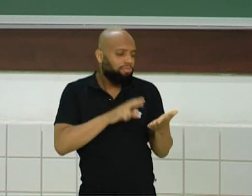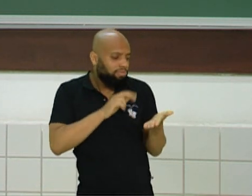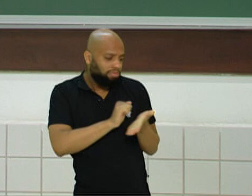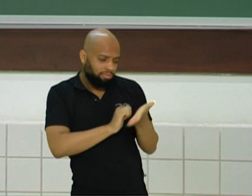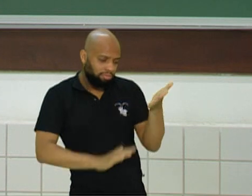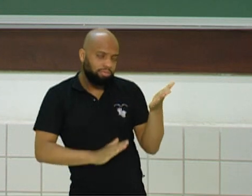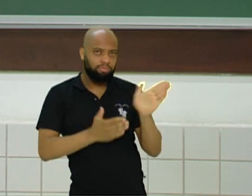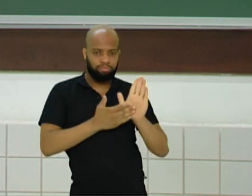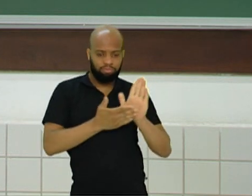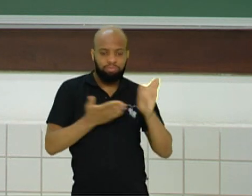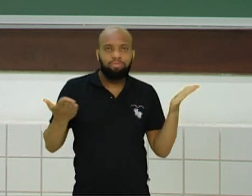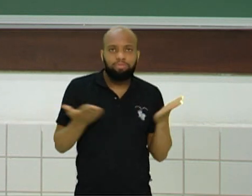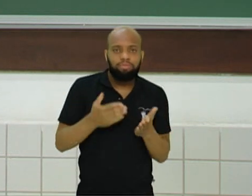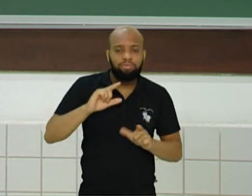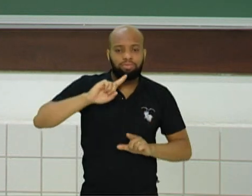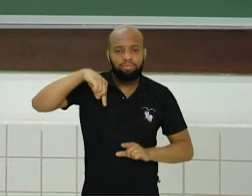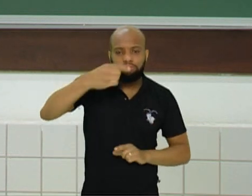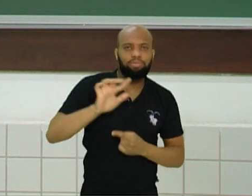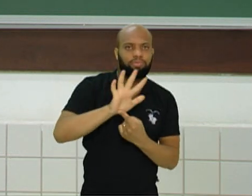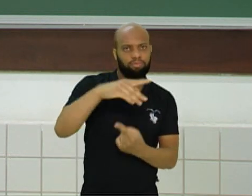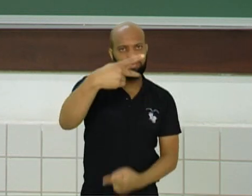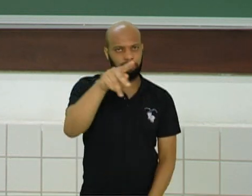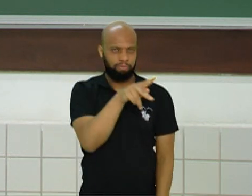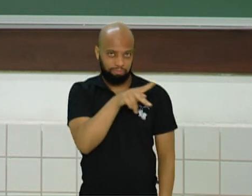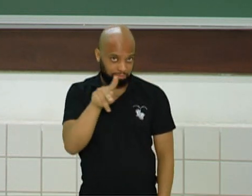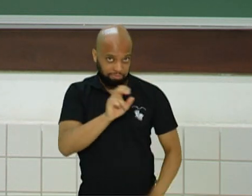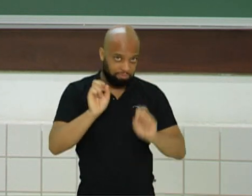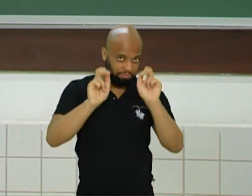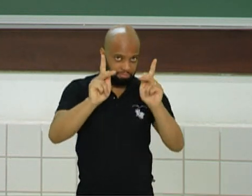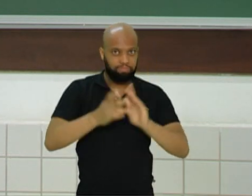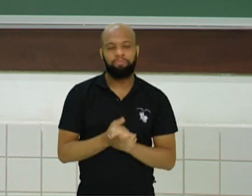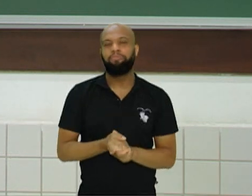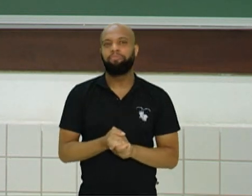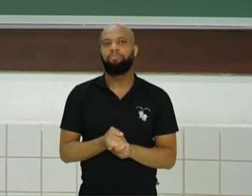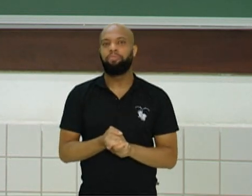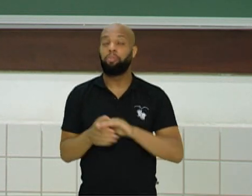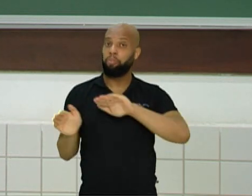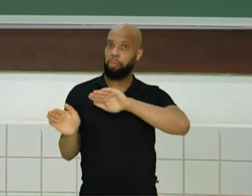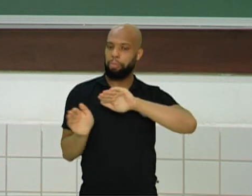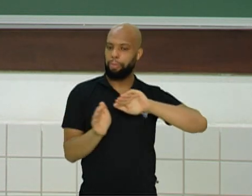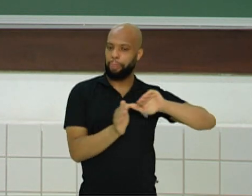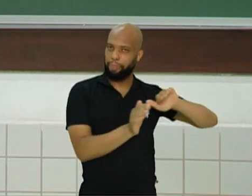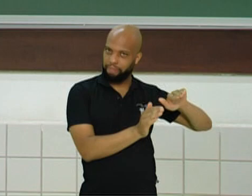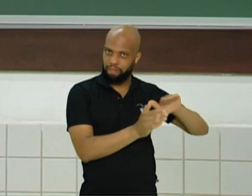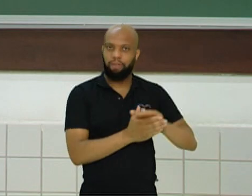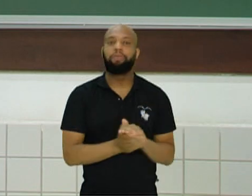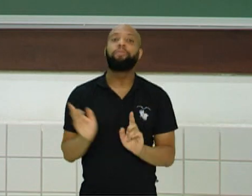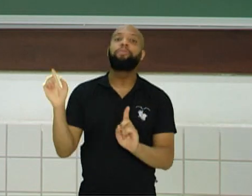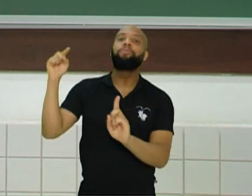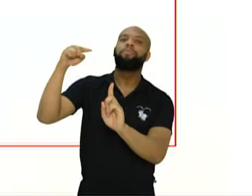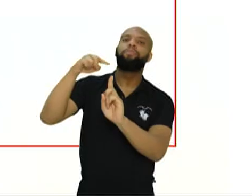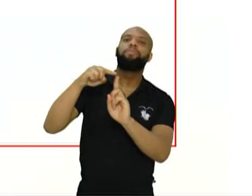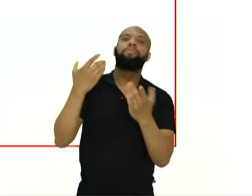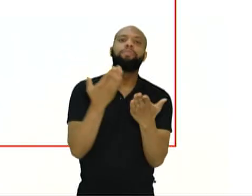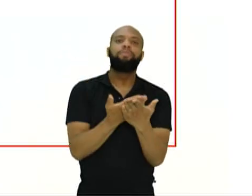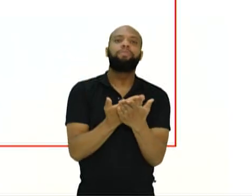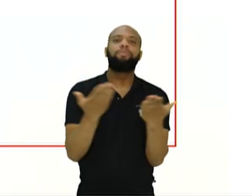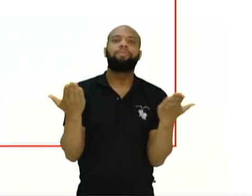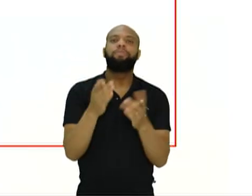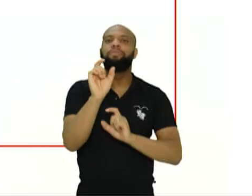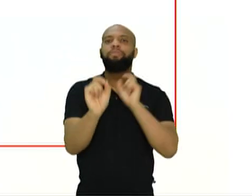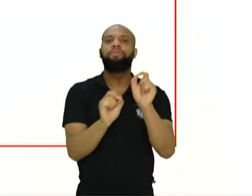atividades e posteriormente estar mostrando para o seu professor. Então, o principal, né, objetivo da nossa aula de hoje